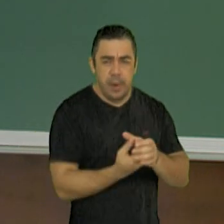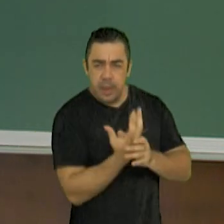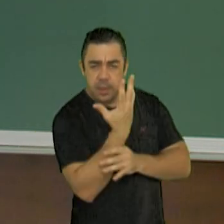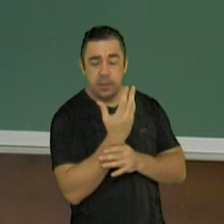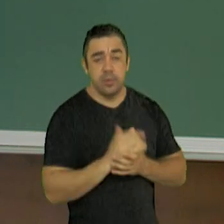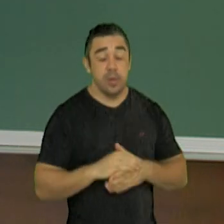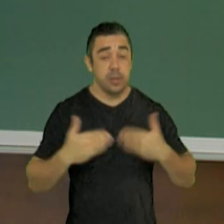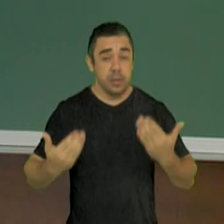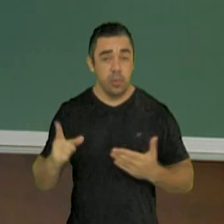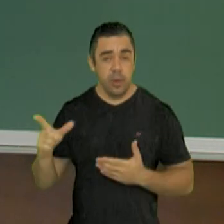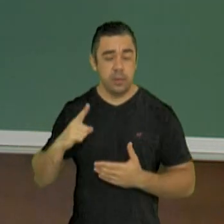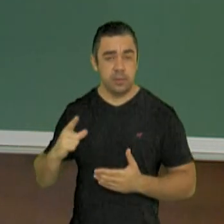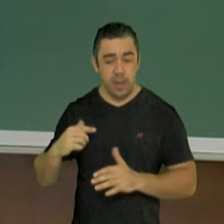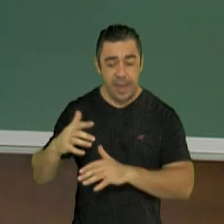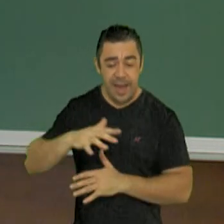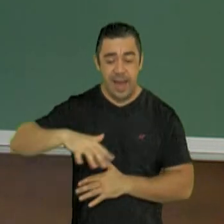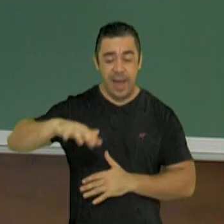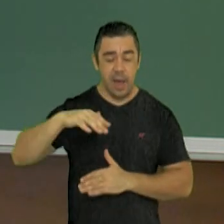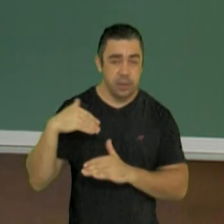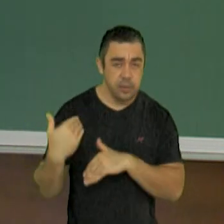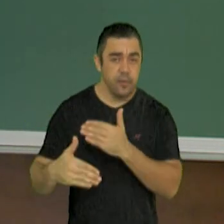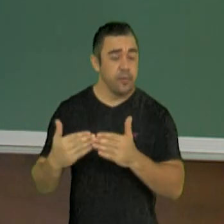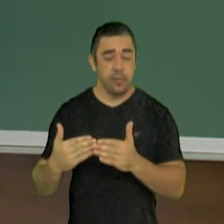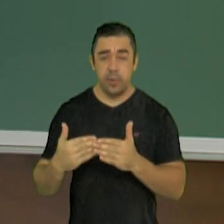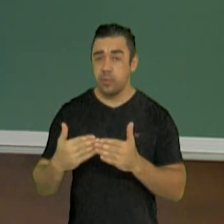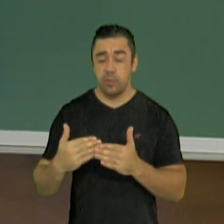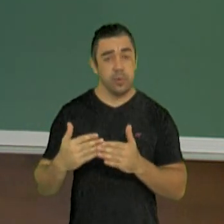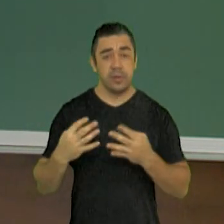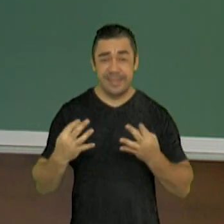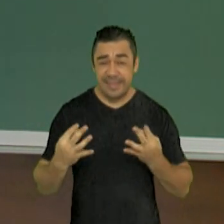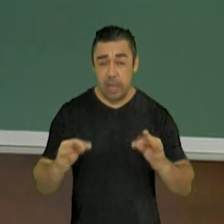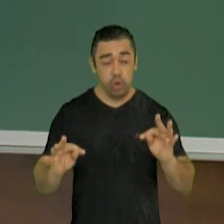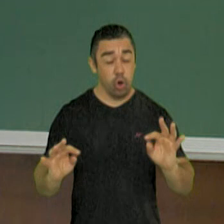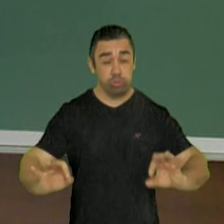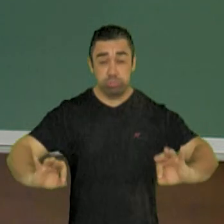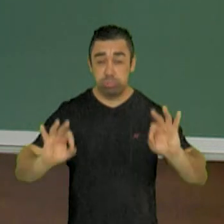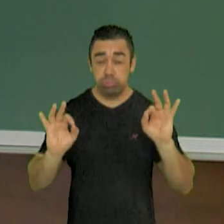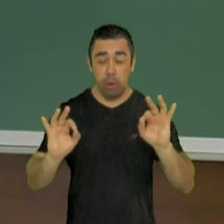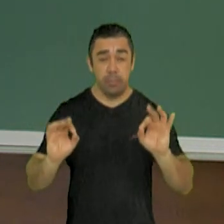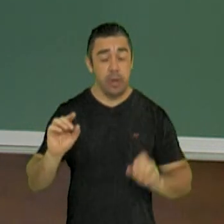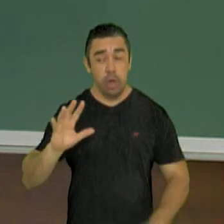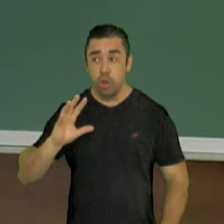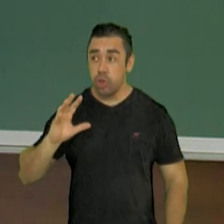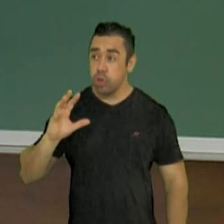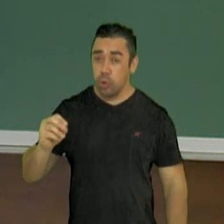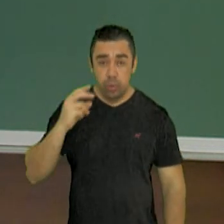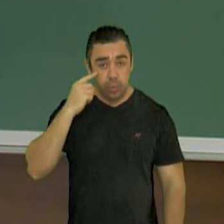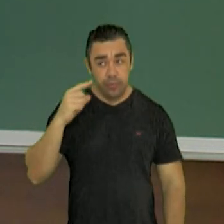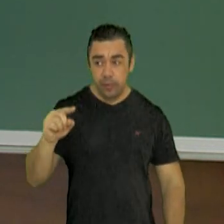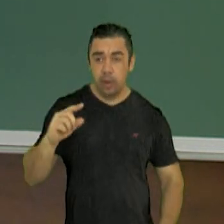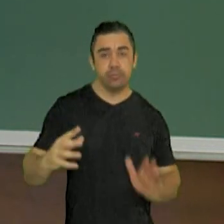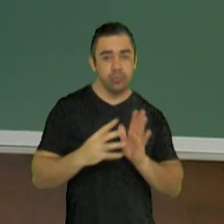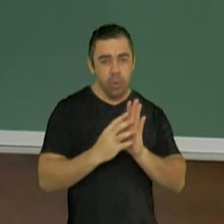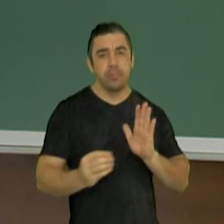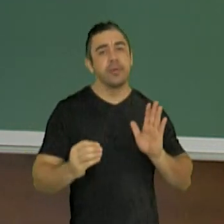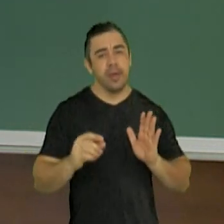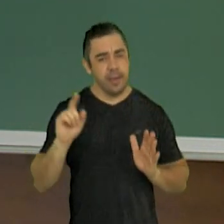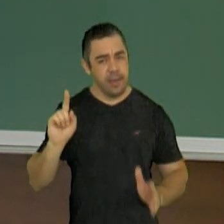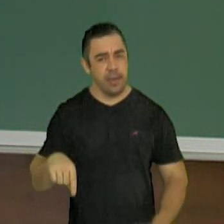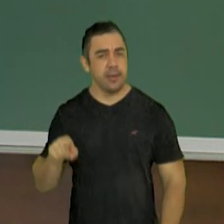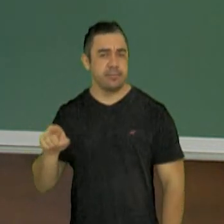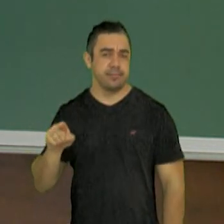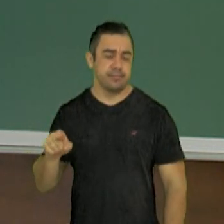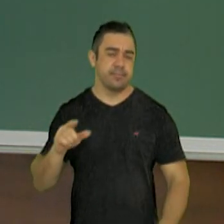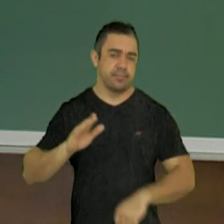tecnológico industrial, né, avançado, surpreendente, desenvolve tecnologia que é copiada pelo mundo todo. Essa foi sempre